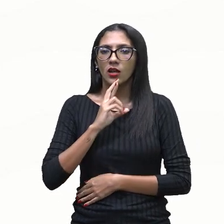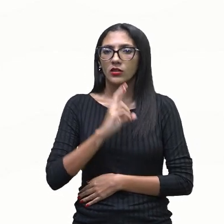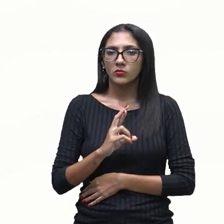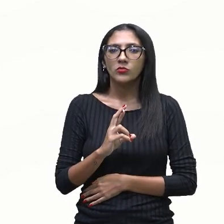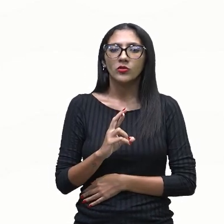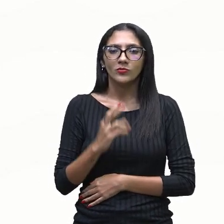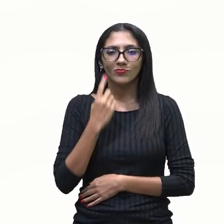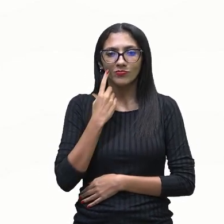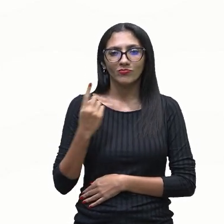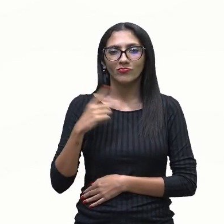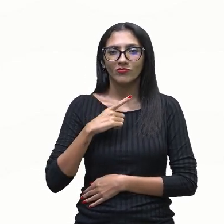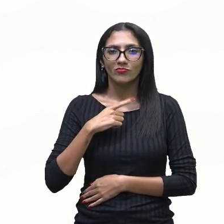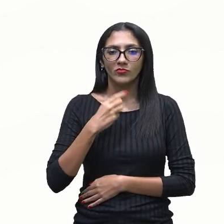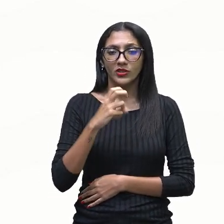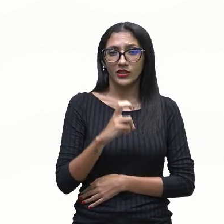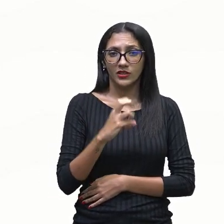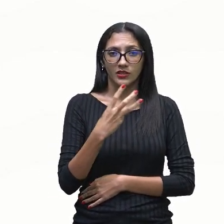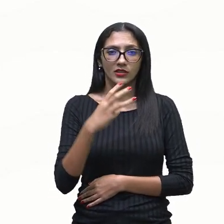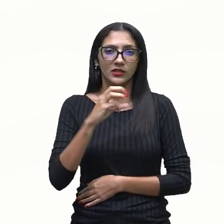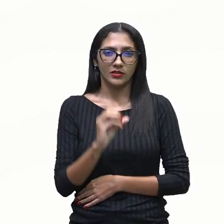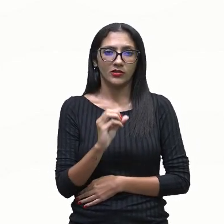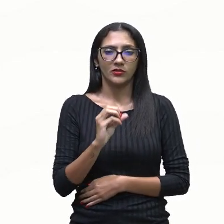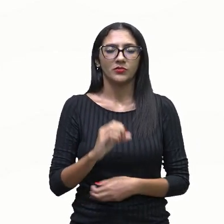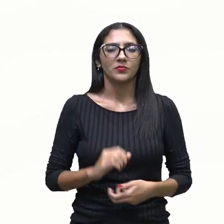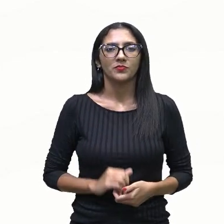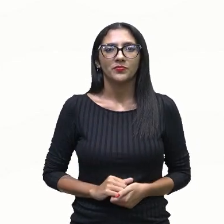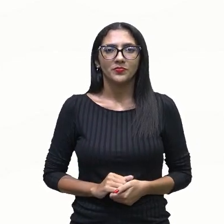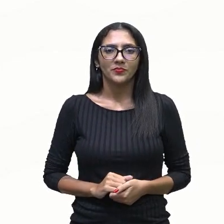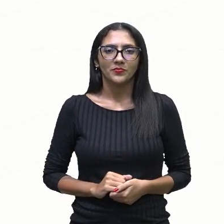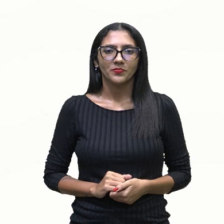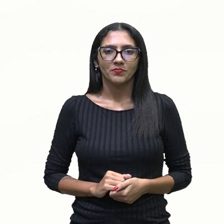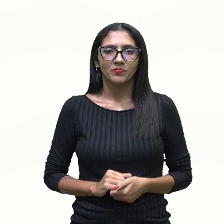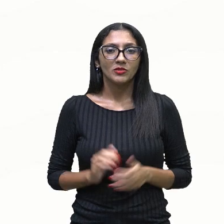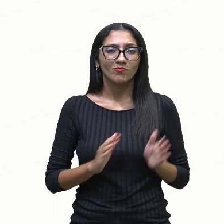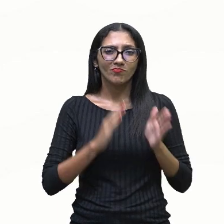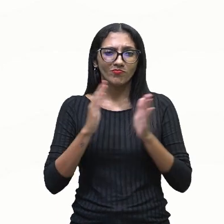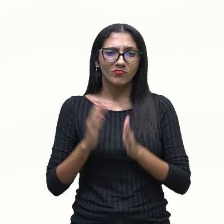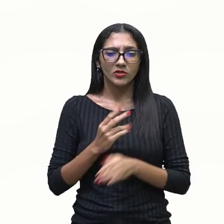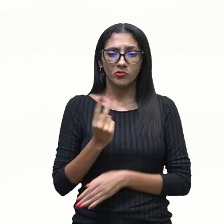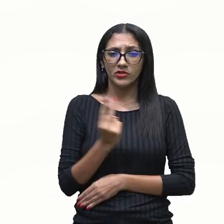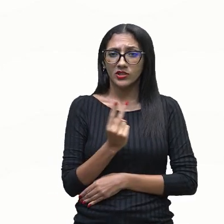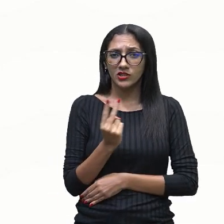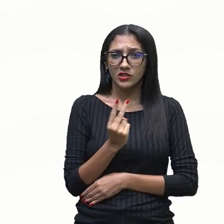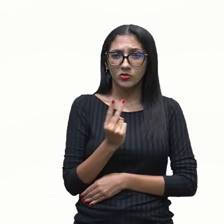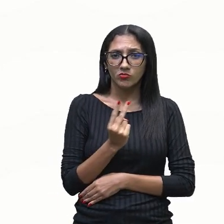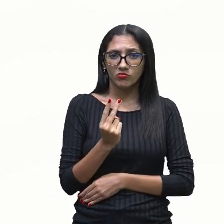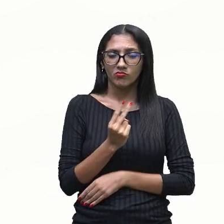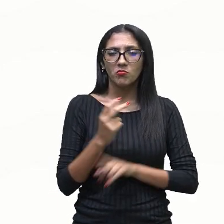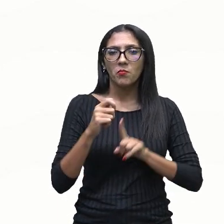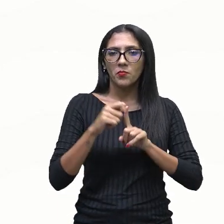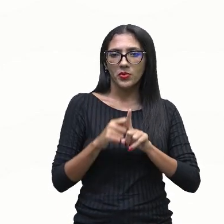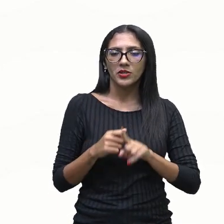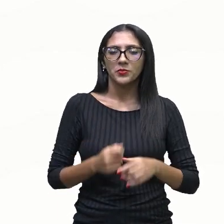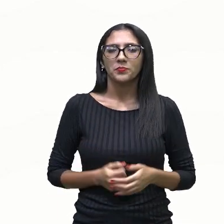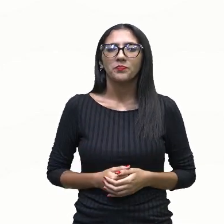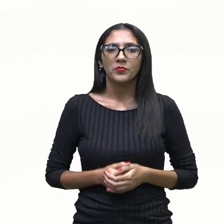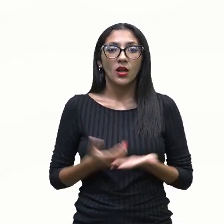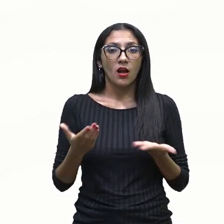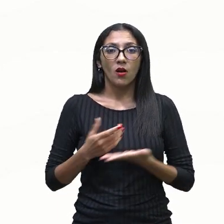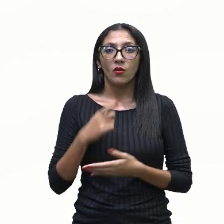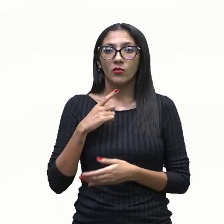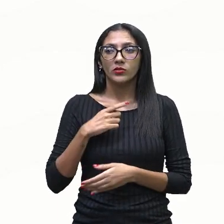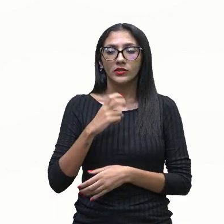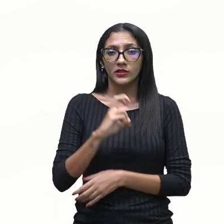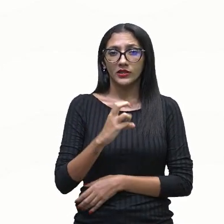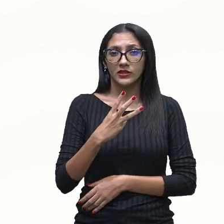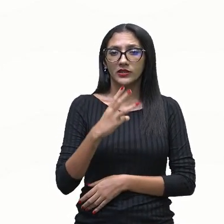de 530. Passando agora para o segundo mês, eu tenho aqui 530,